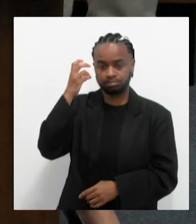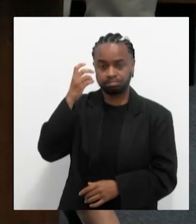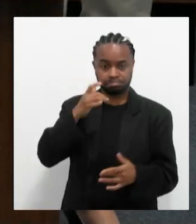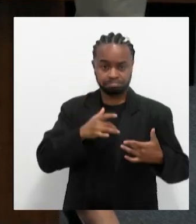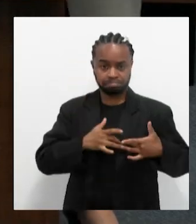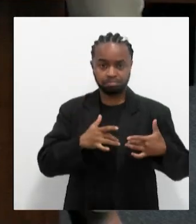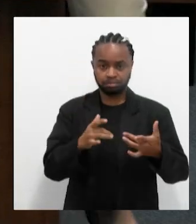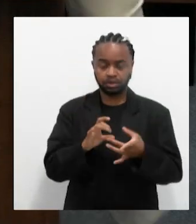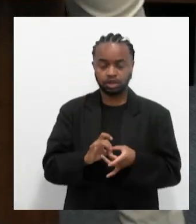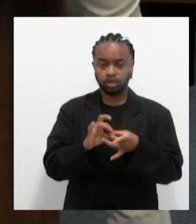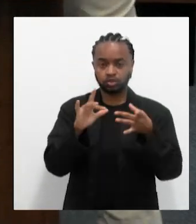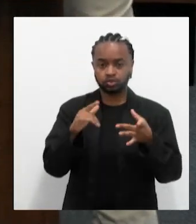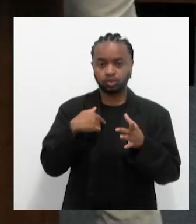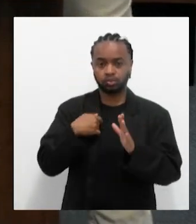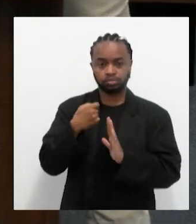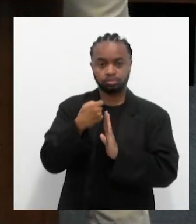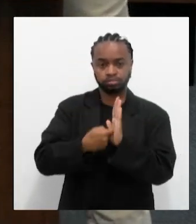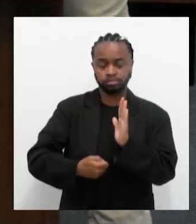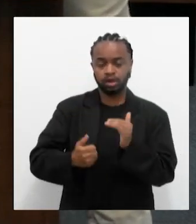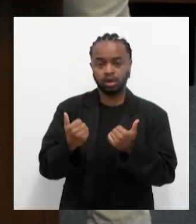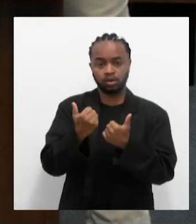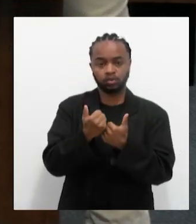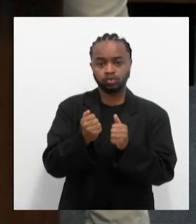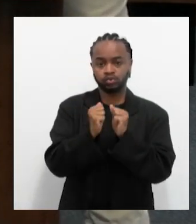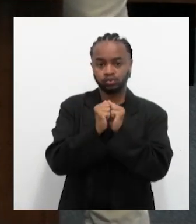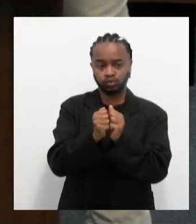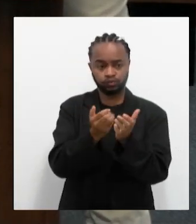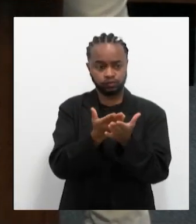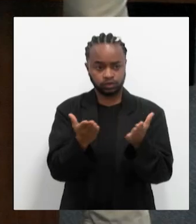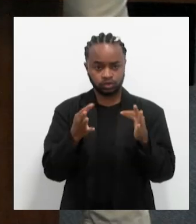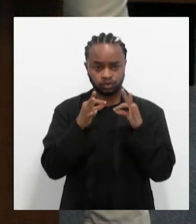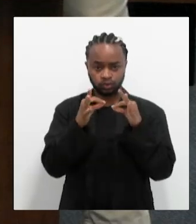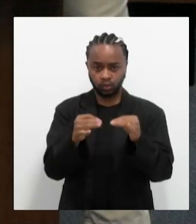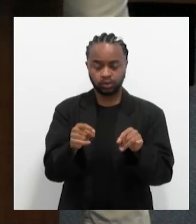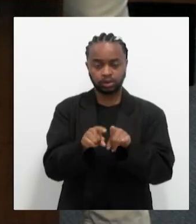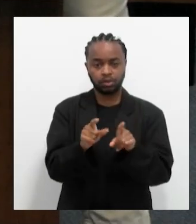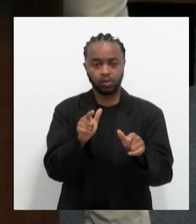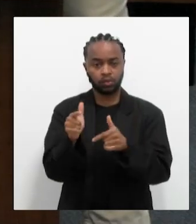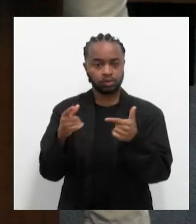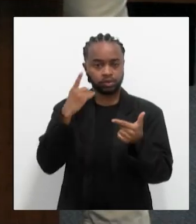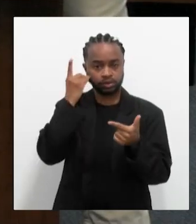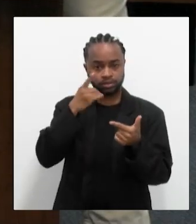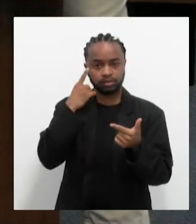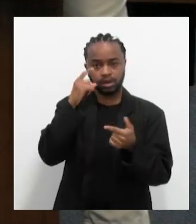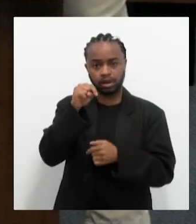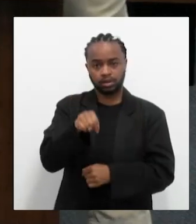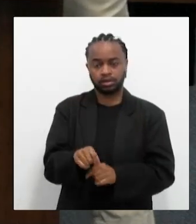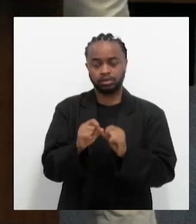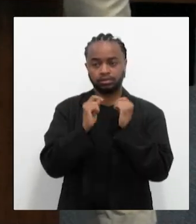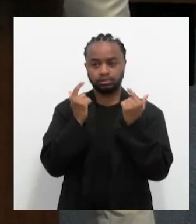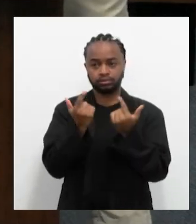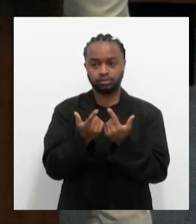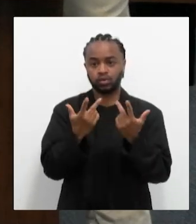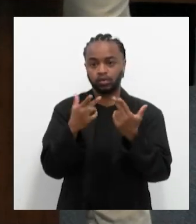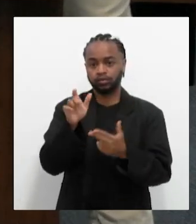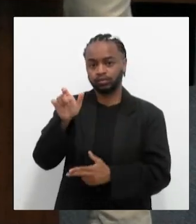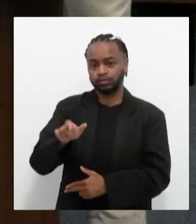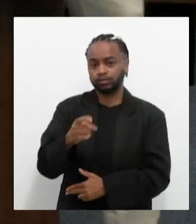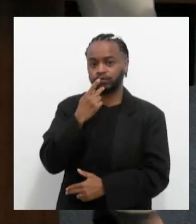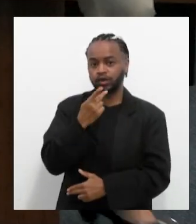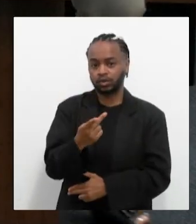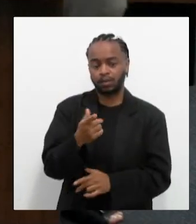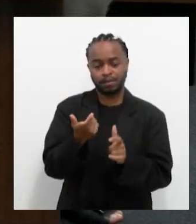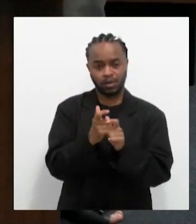solidariamente concedeu a coautoria para mim, para Vossa Excelência, para vários deputados e deputadas aqui, como Vossa Excelência disse,